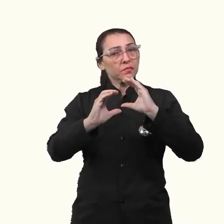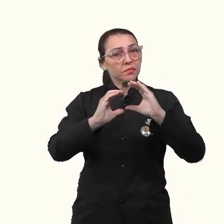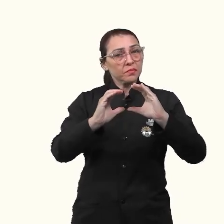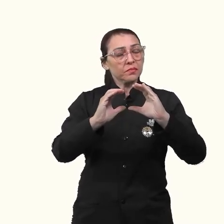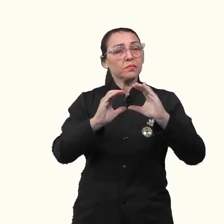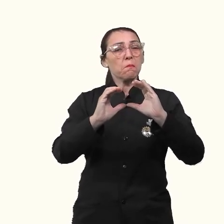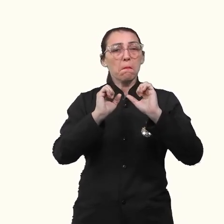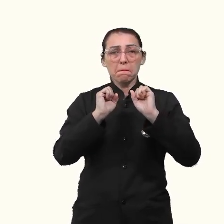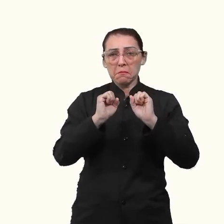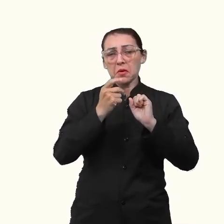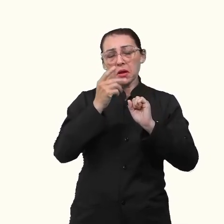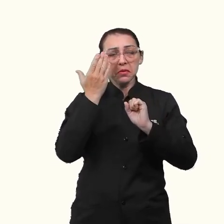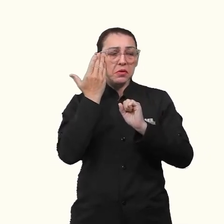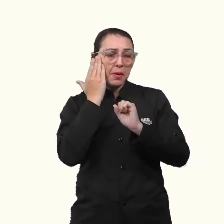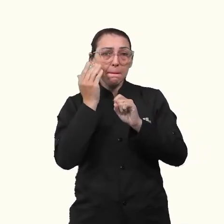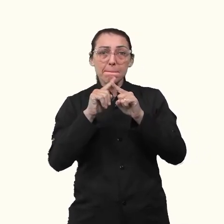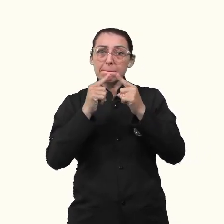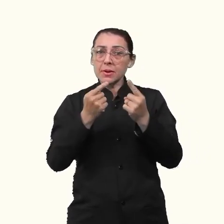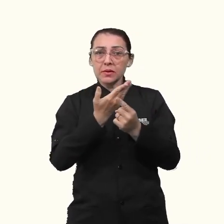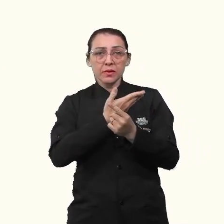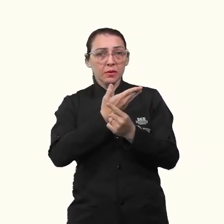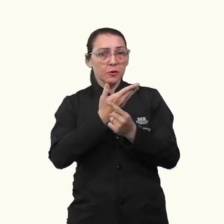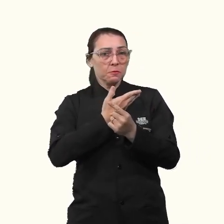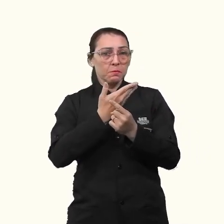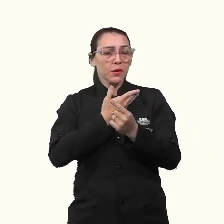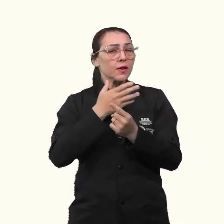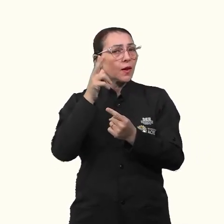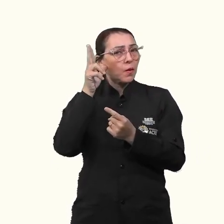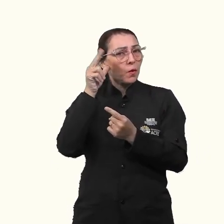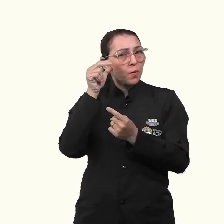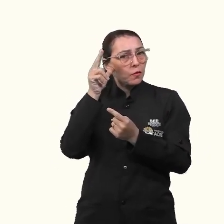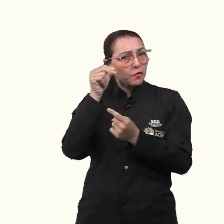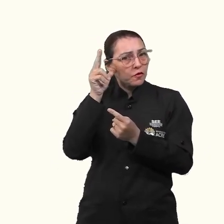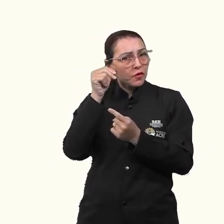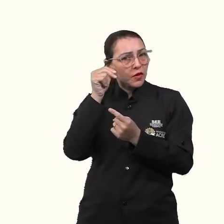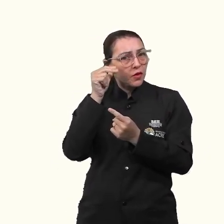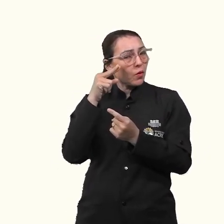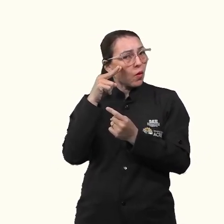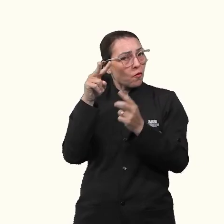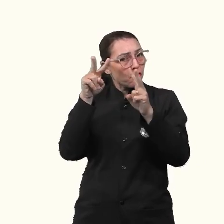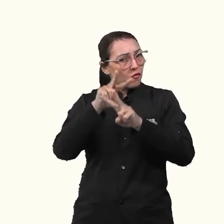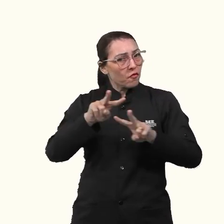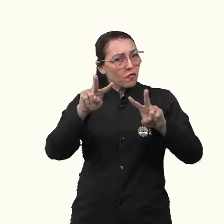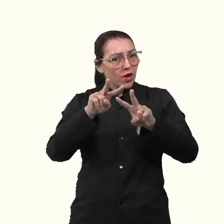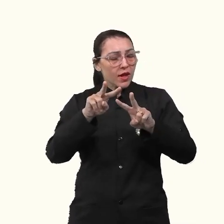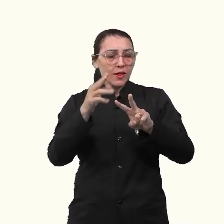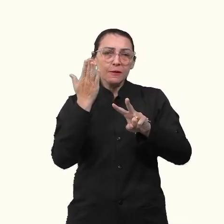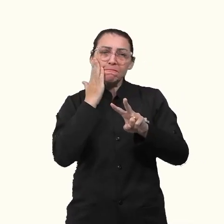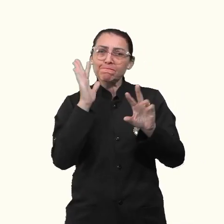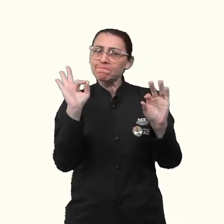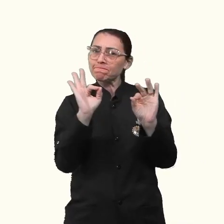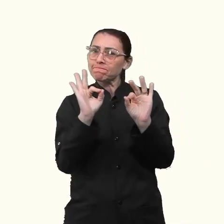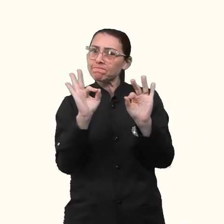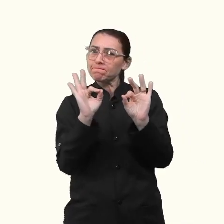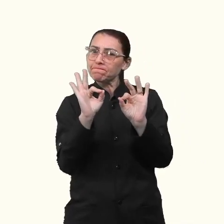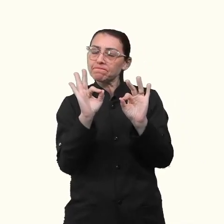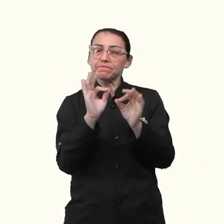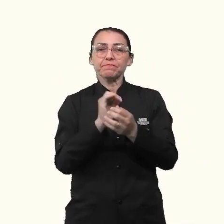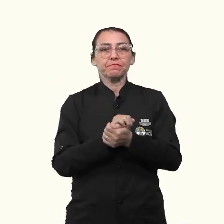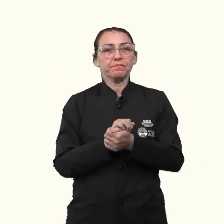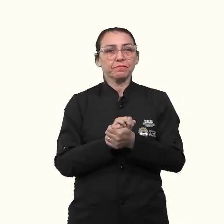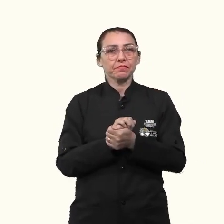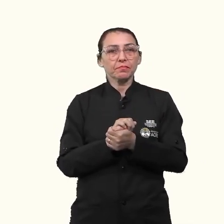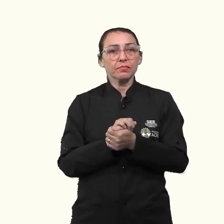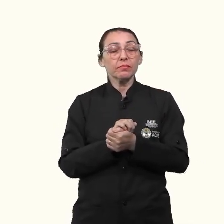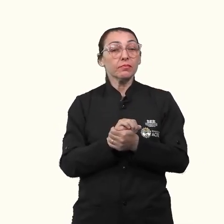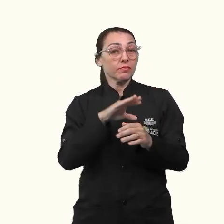está compreendendo, mas o seu colega que está recebendo essa mensagem, o receptor, não compreende tão bem assim. Então,